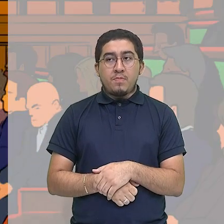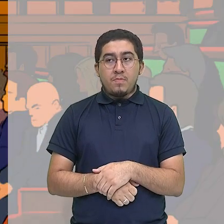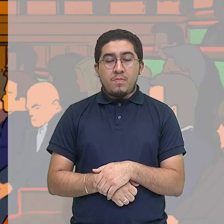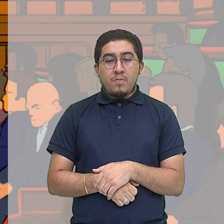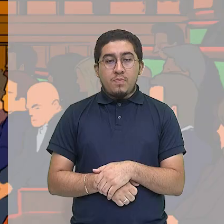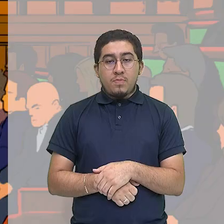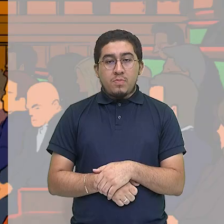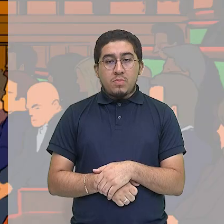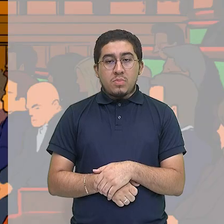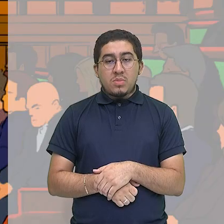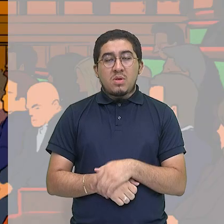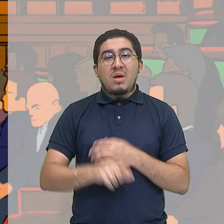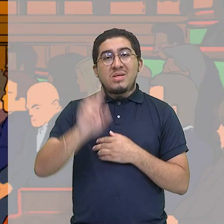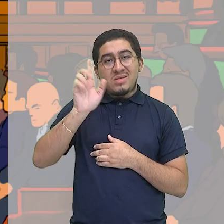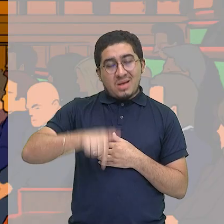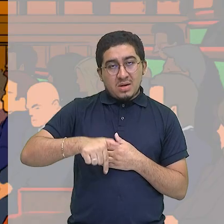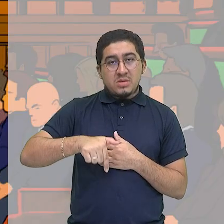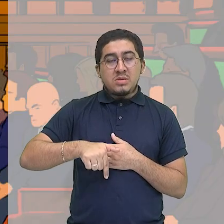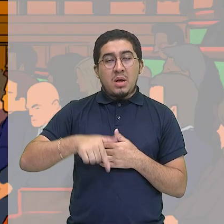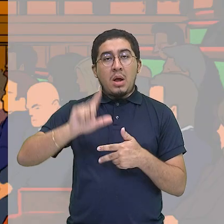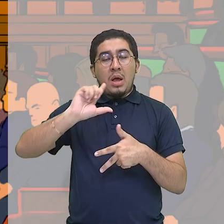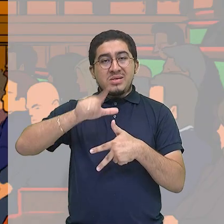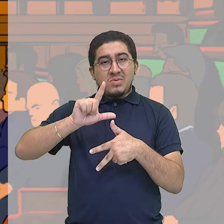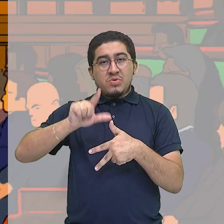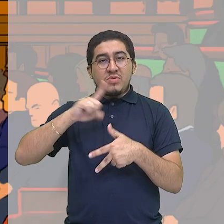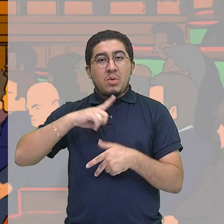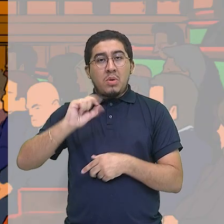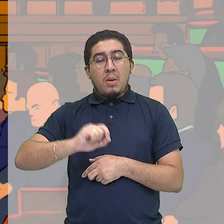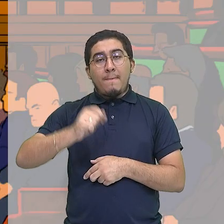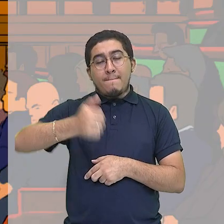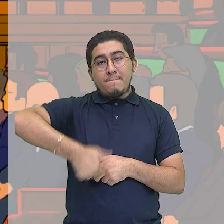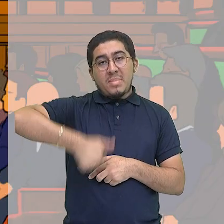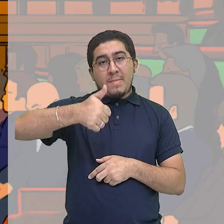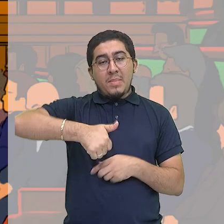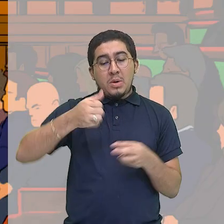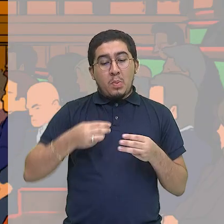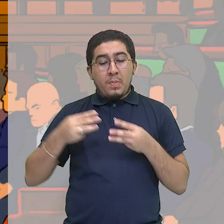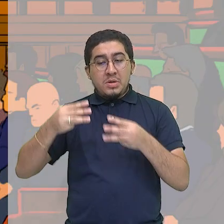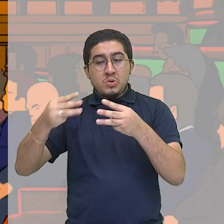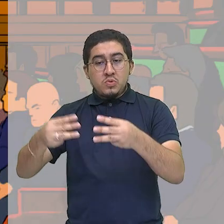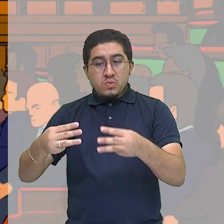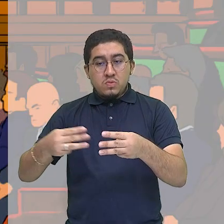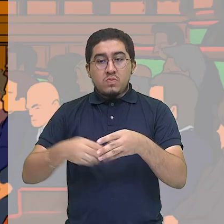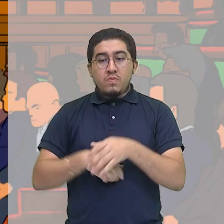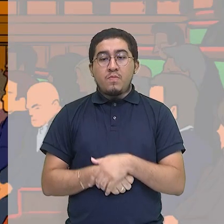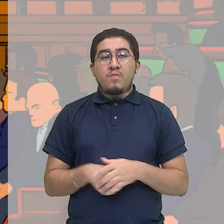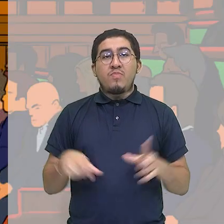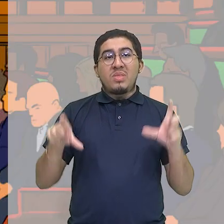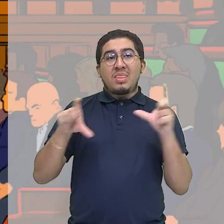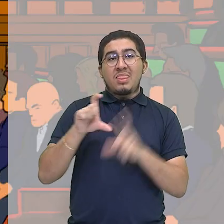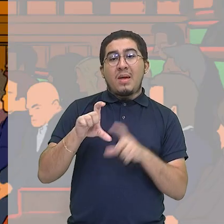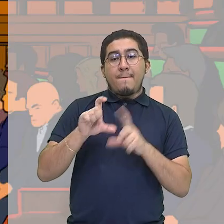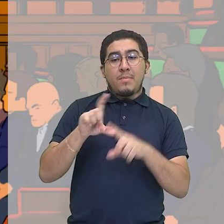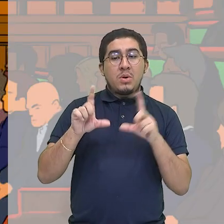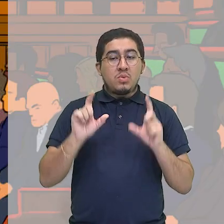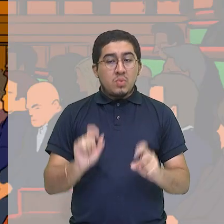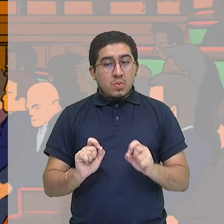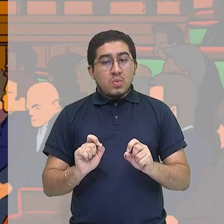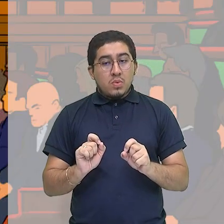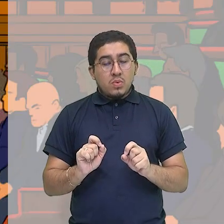executivo é exercido por quem? Pelo primeiro-ministro, que depende, por sua vez,